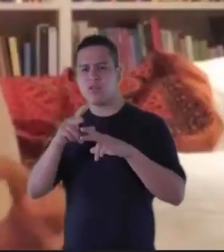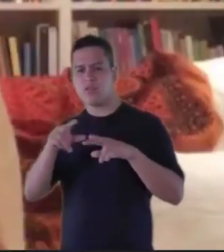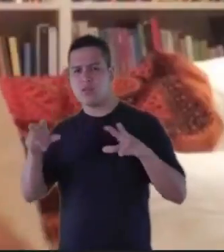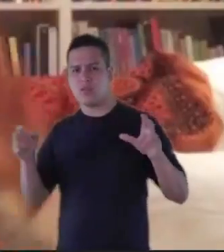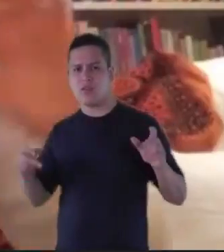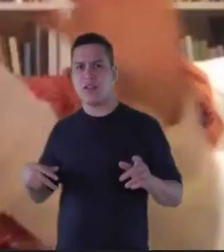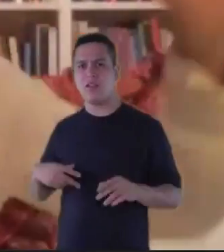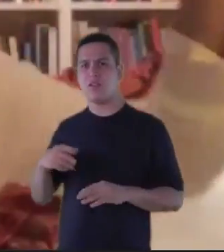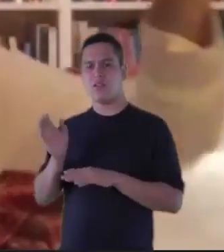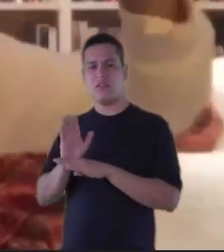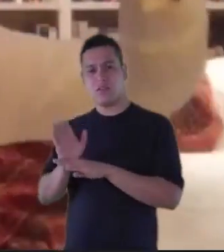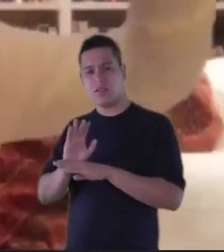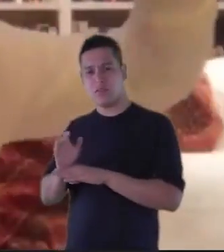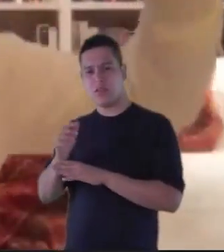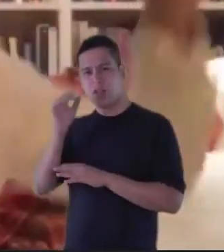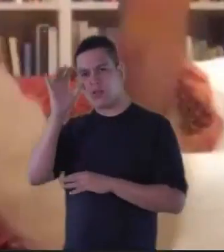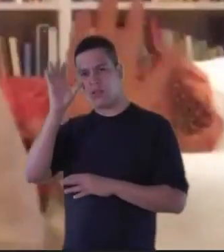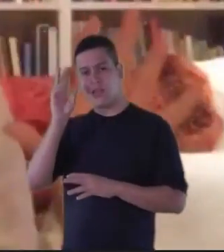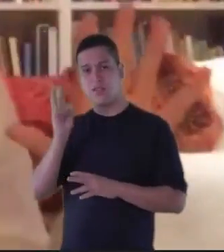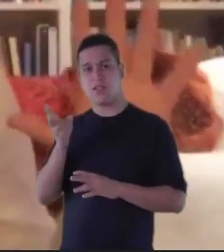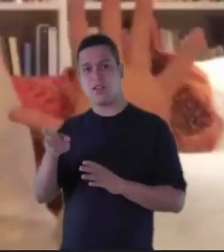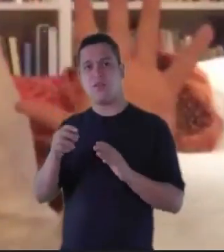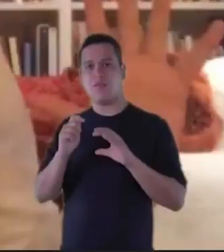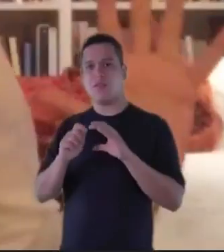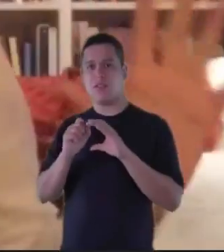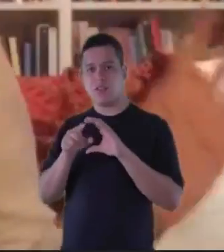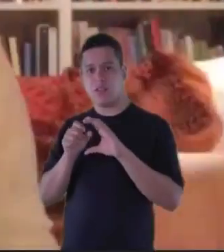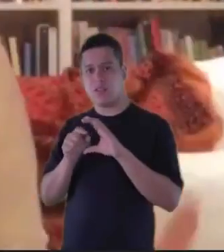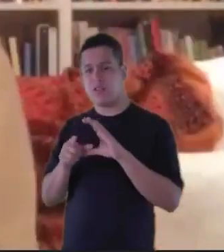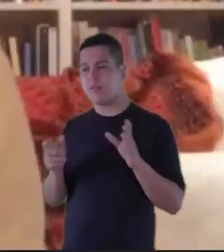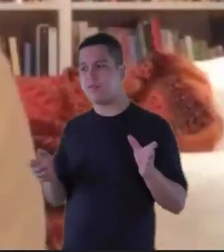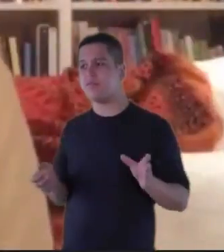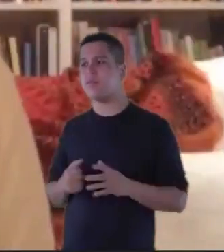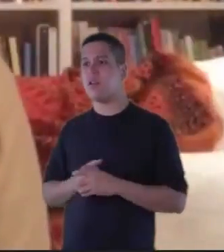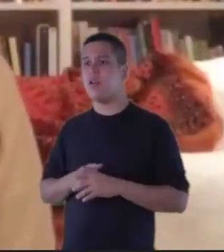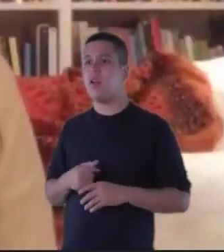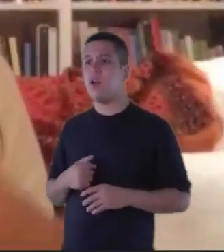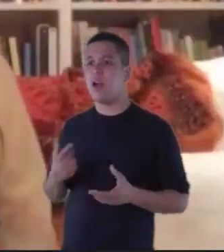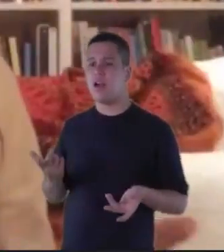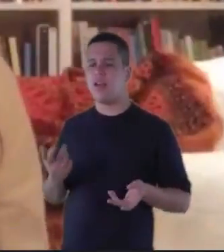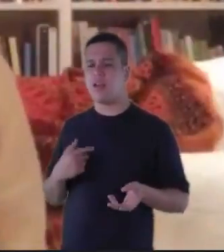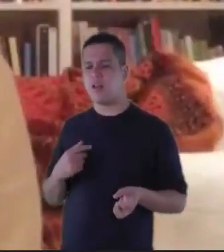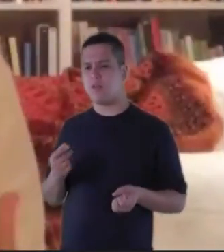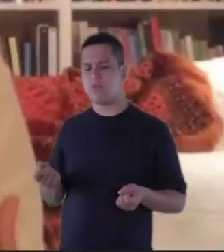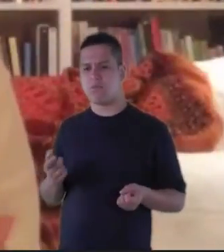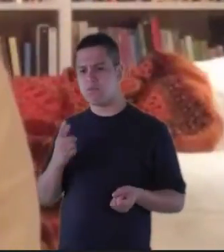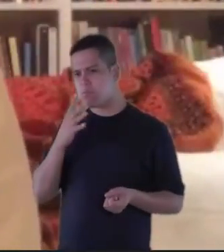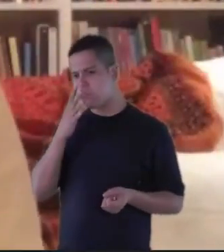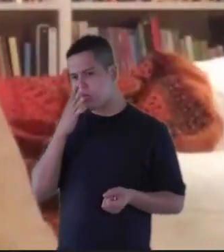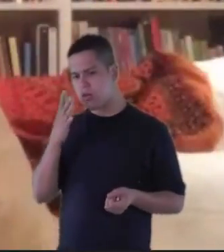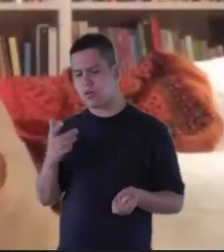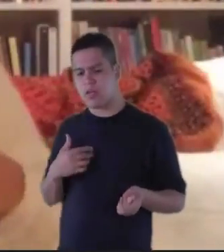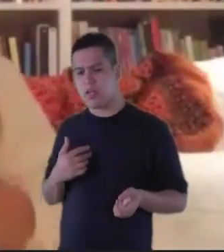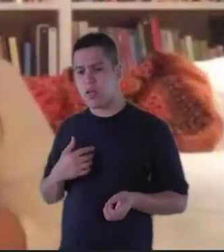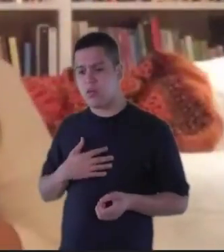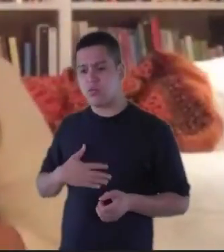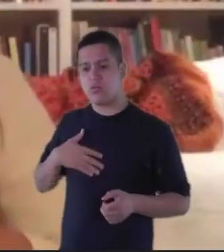a máquina dele de escrever tinha um vitral colorido, um ambiente muito mágico, assim, eu fiquei achando fascinada.